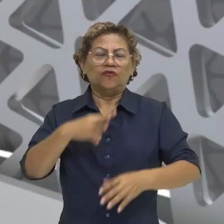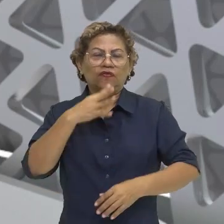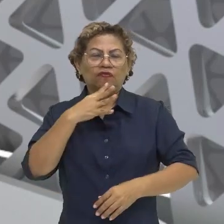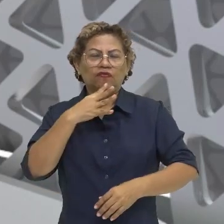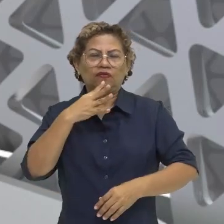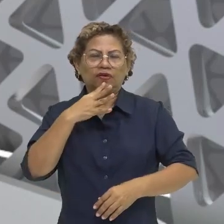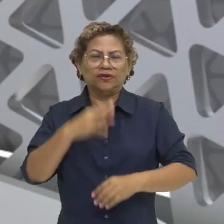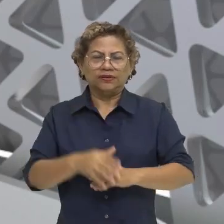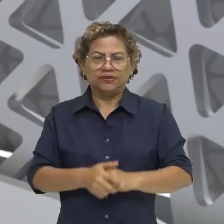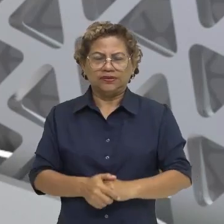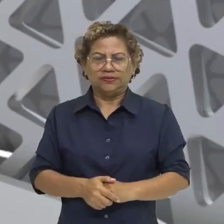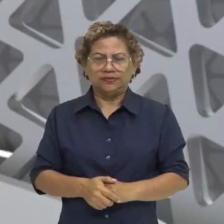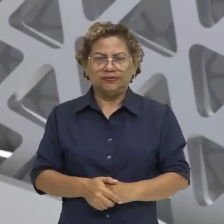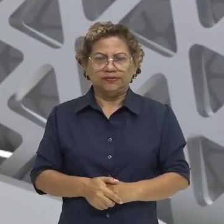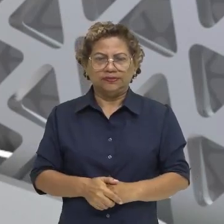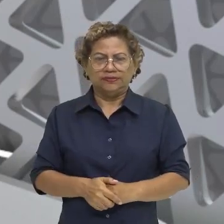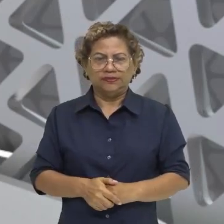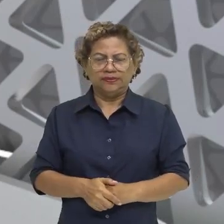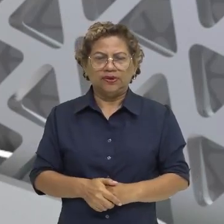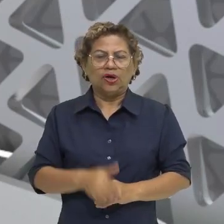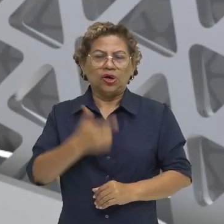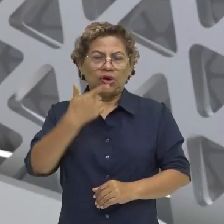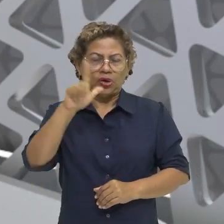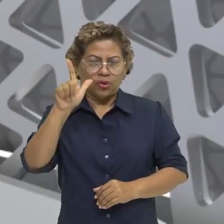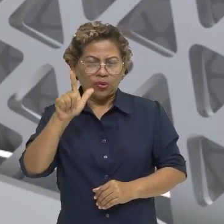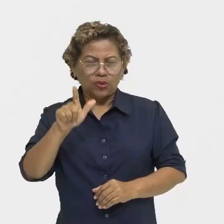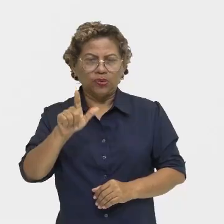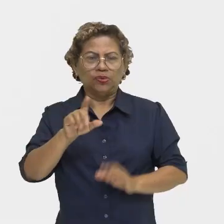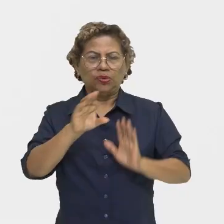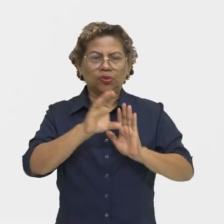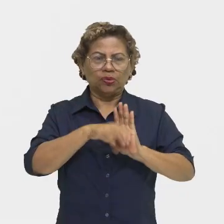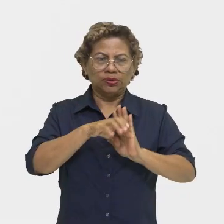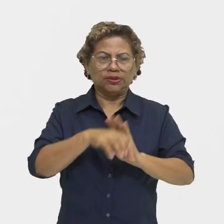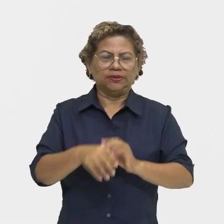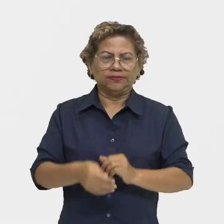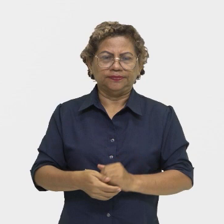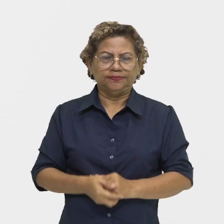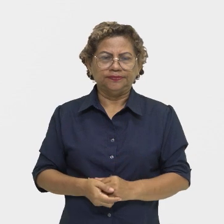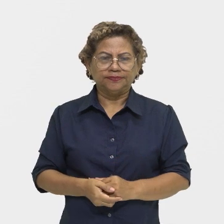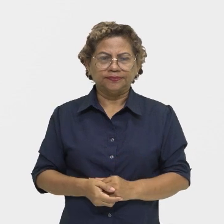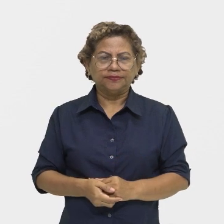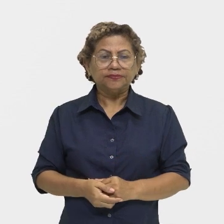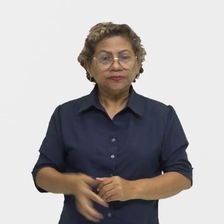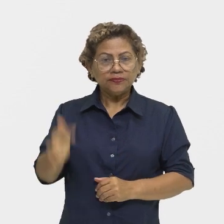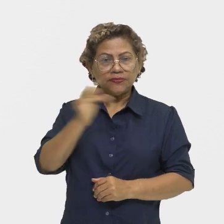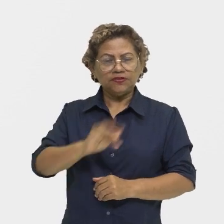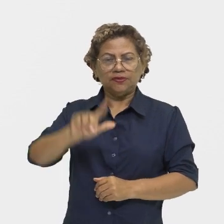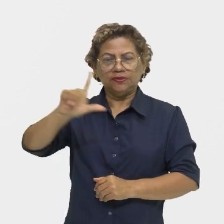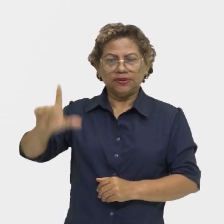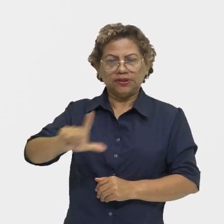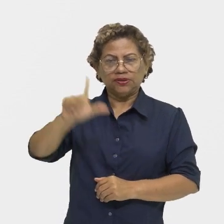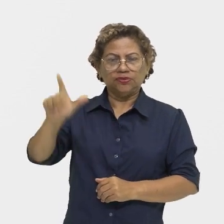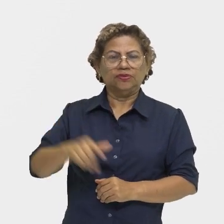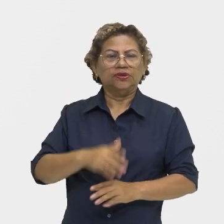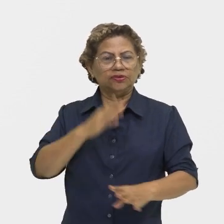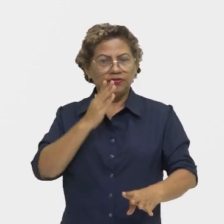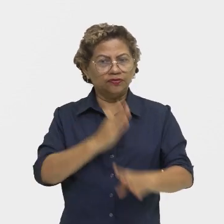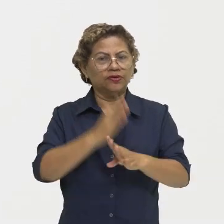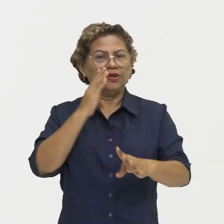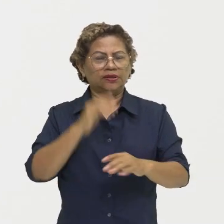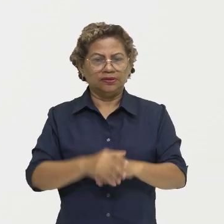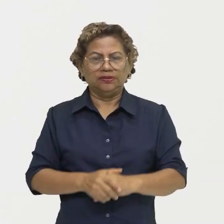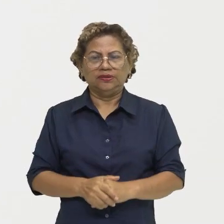função catártica da literatura. Vamos lá? Então, na literatura, nós vamos encontrar essa